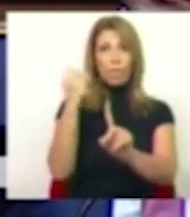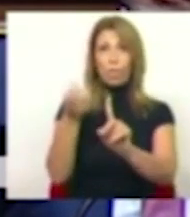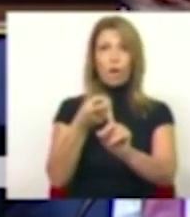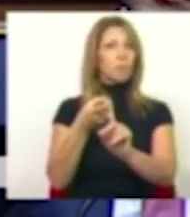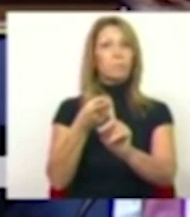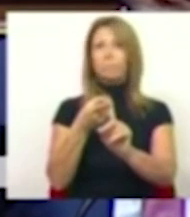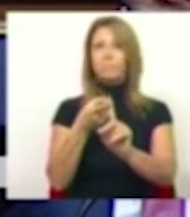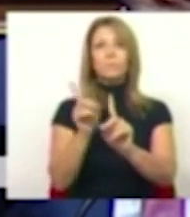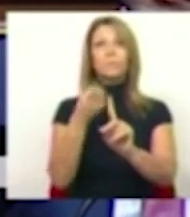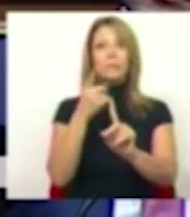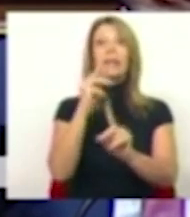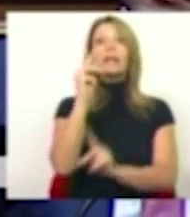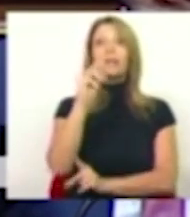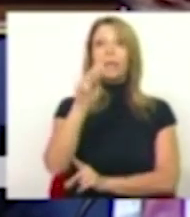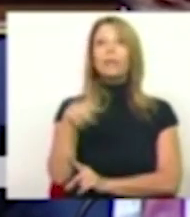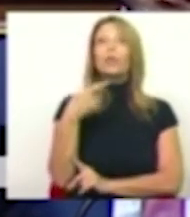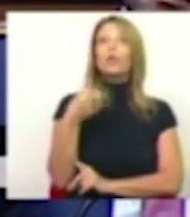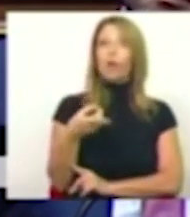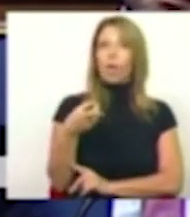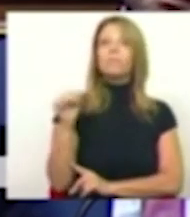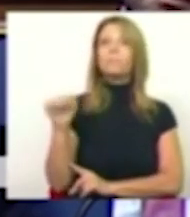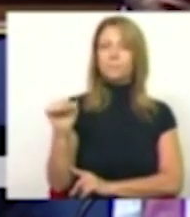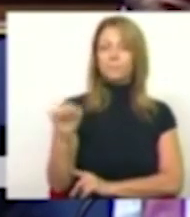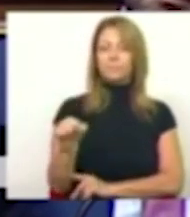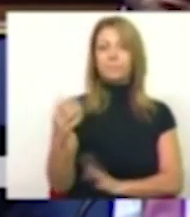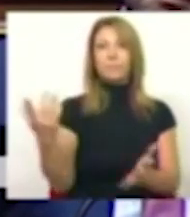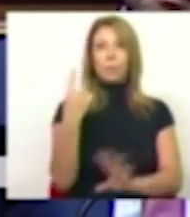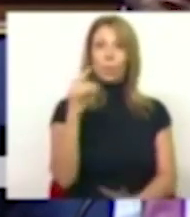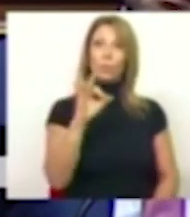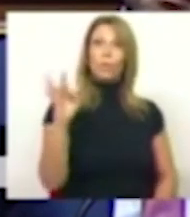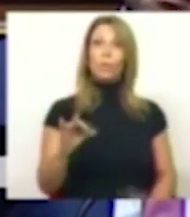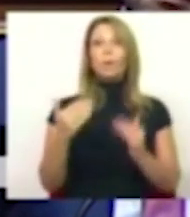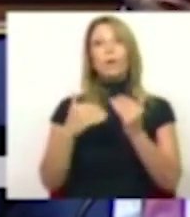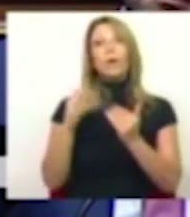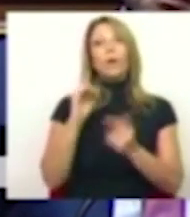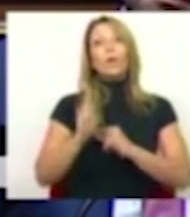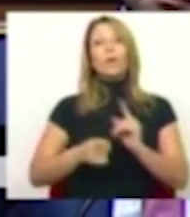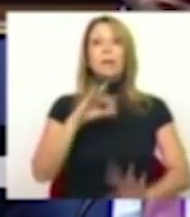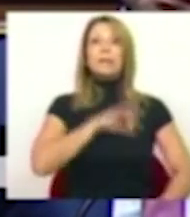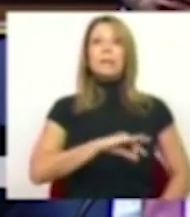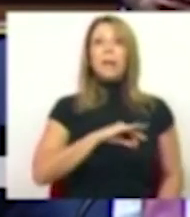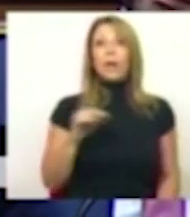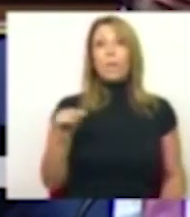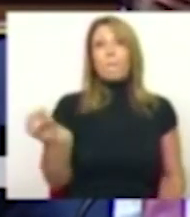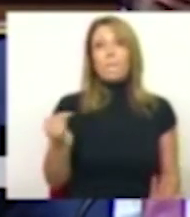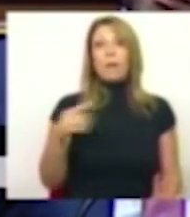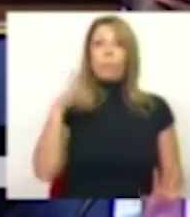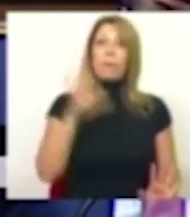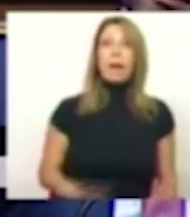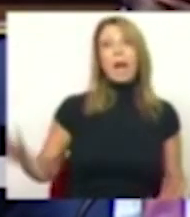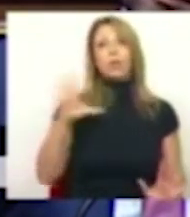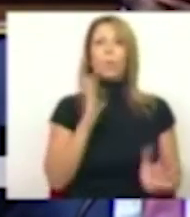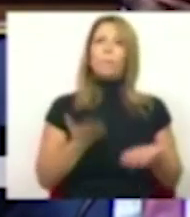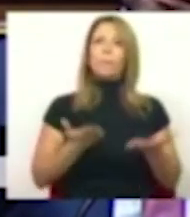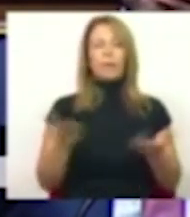de 3,9. Portanto, já vamos para lá 1% daquilo que seria o salário mínimo nacional de equilíbrio. O Partido Socialista